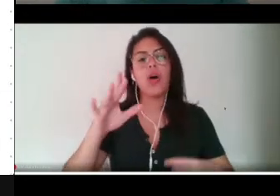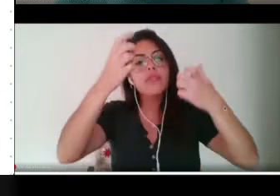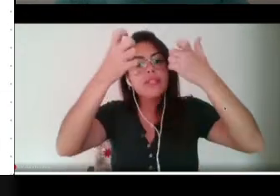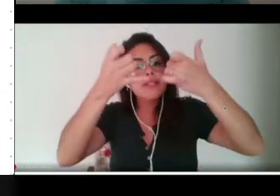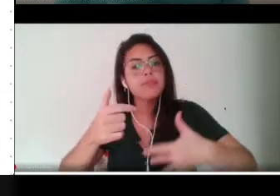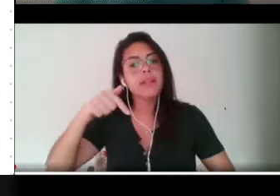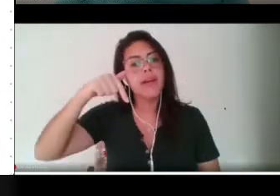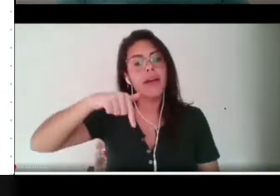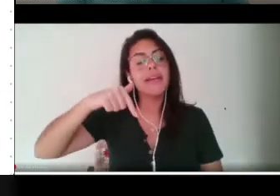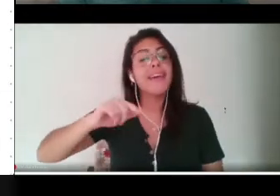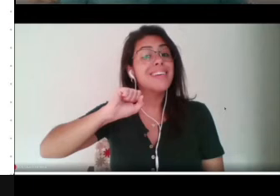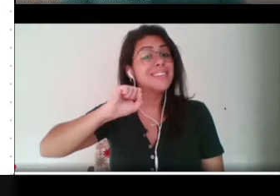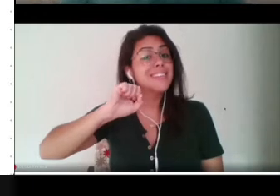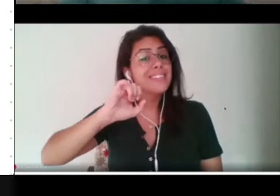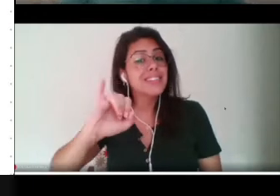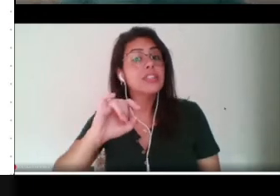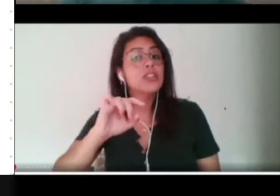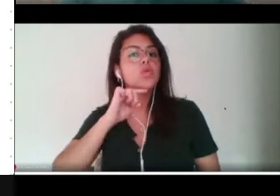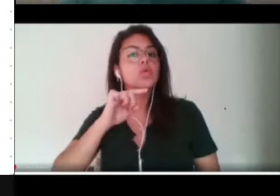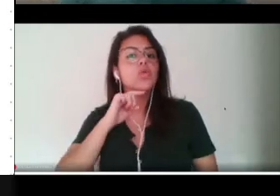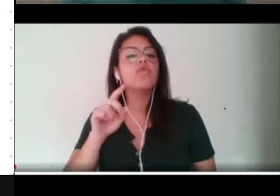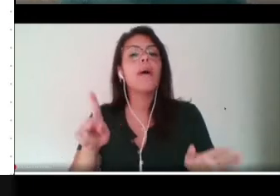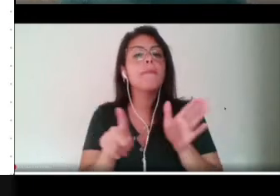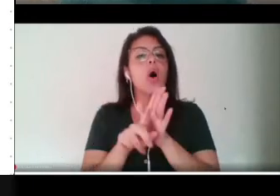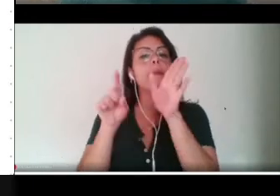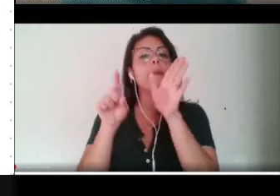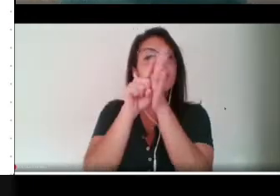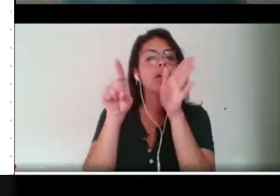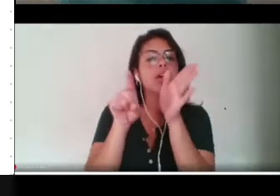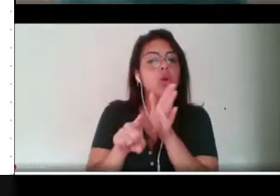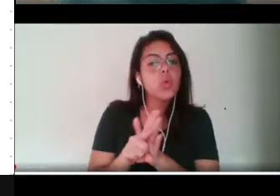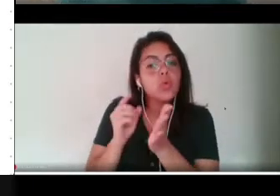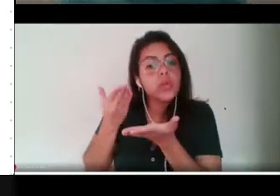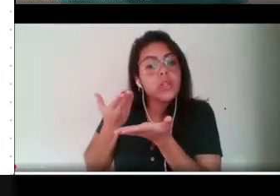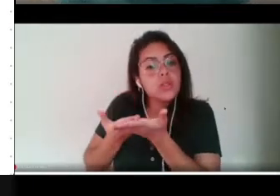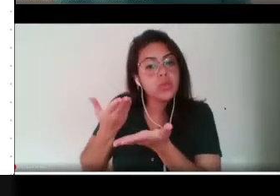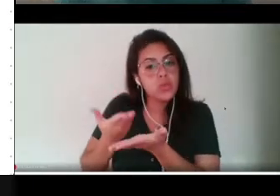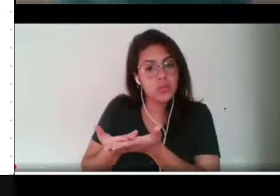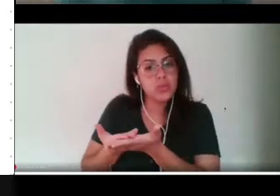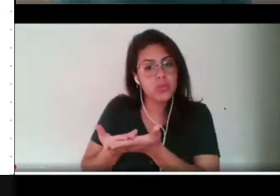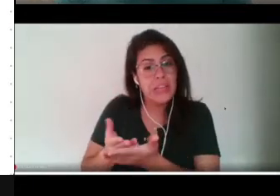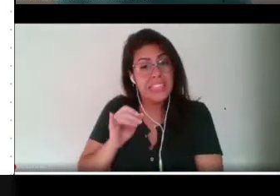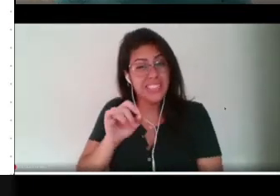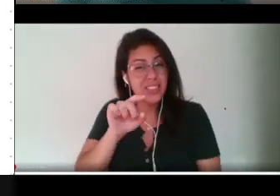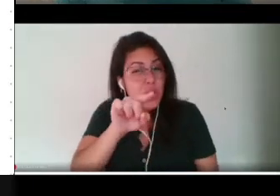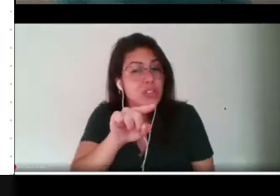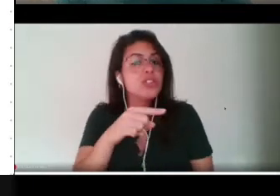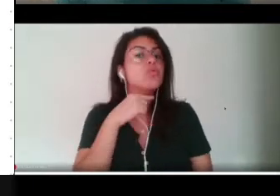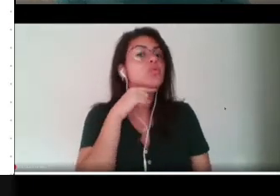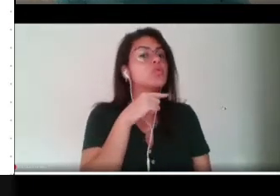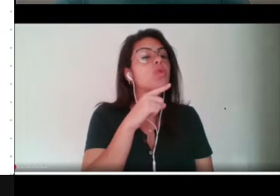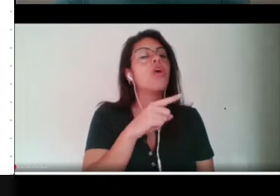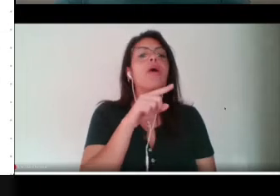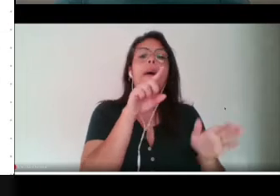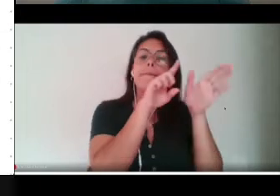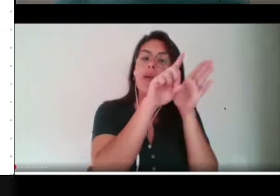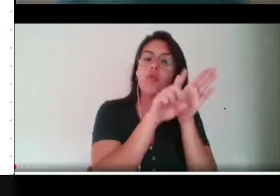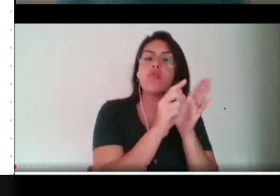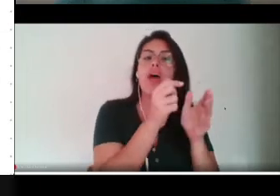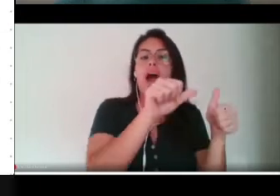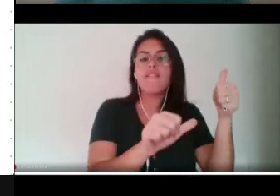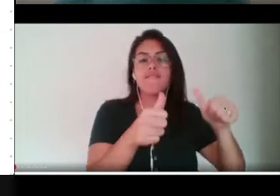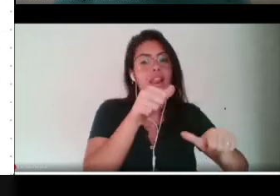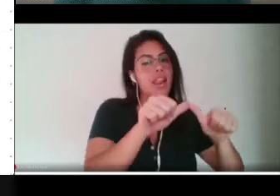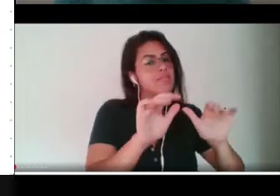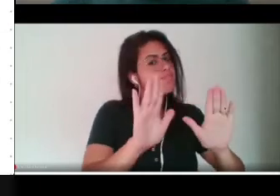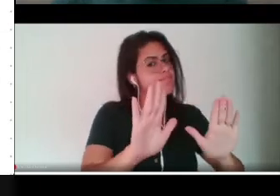estudo e, se você tiver dúvida do questionário de avaliação, essa dúvida eu vou tirar